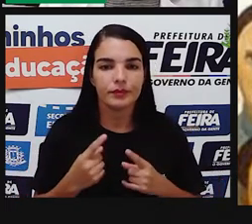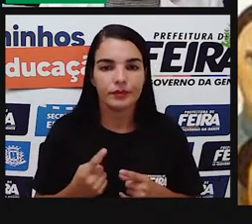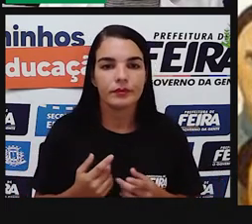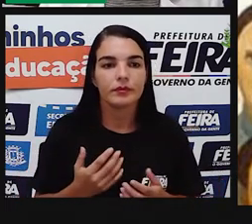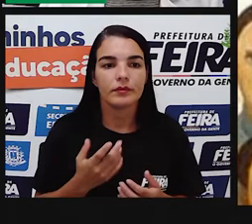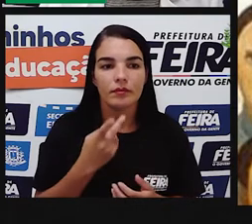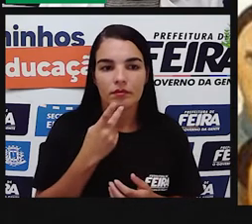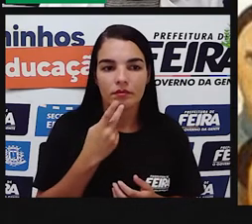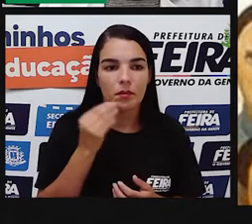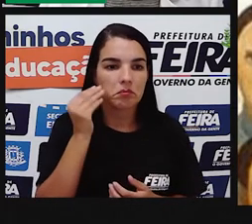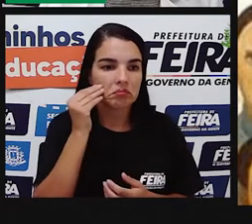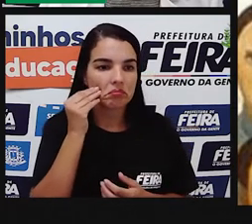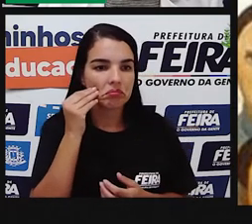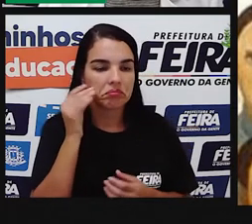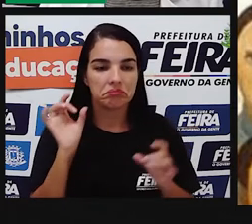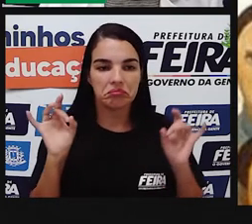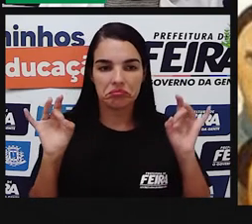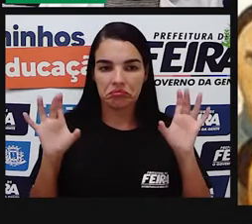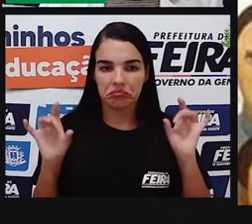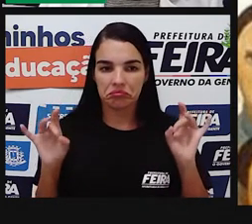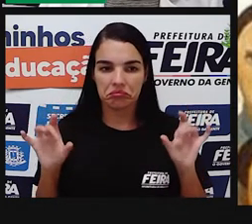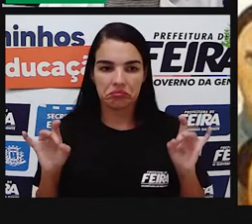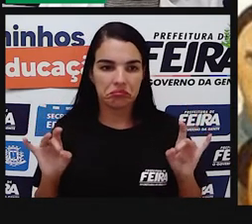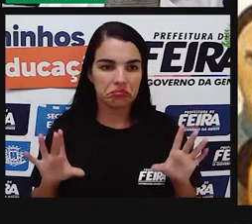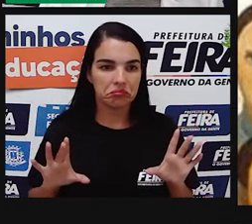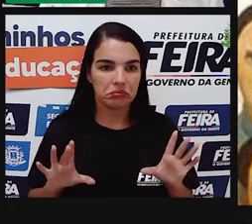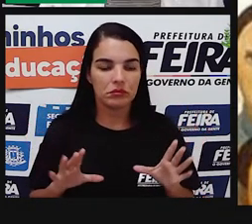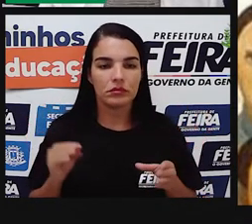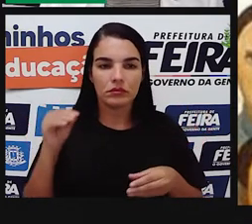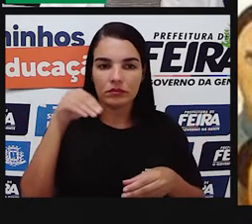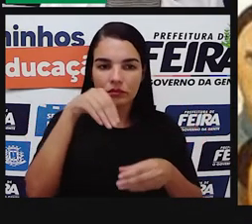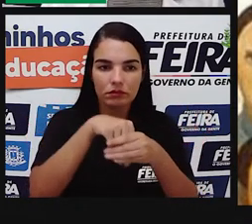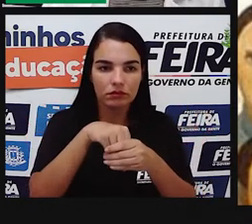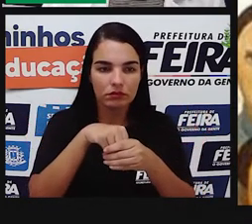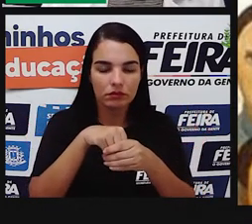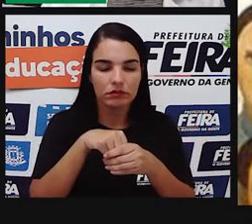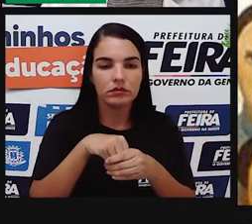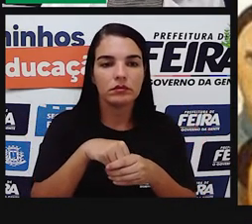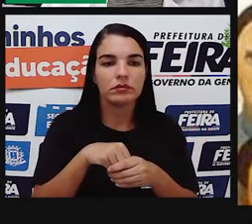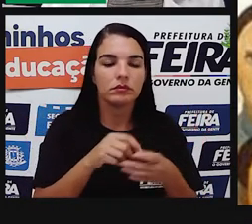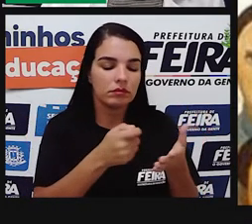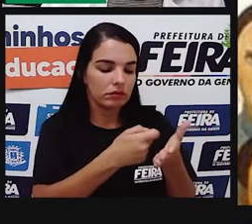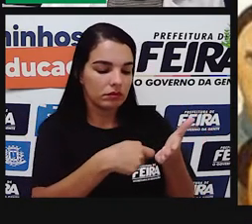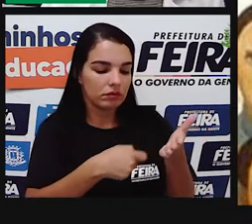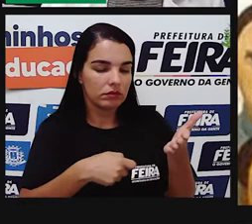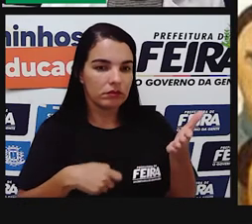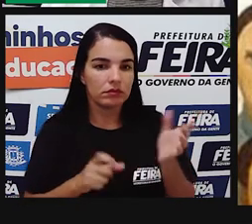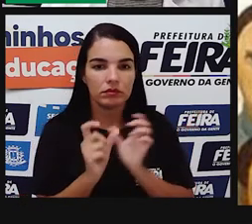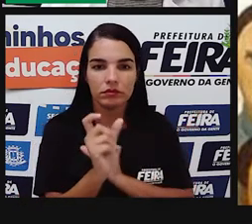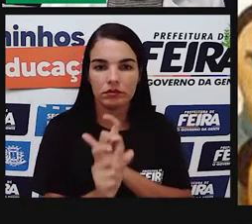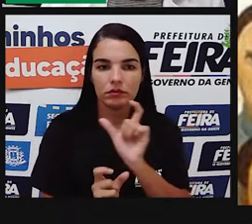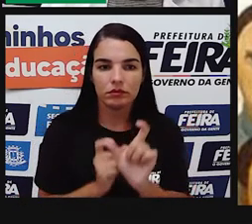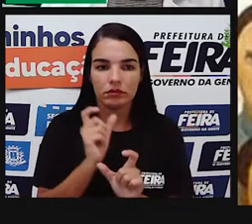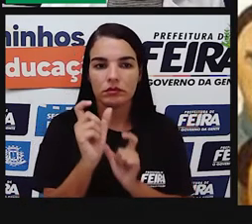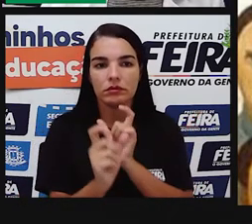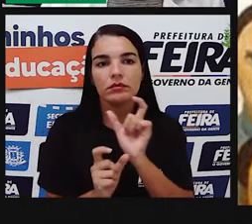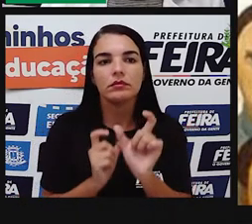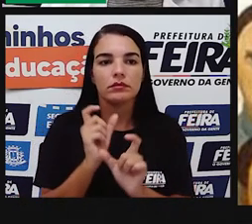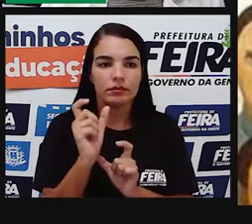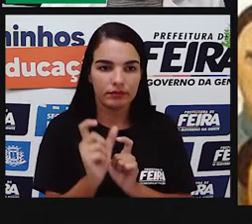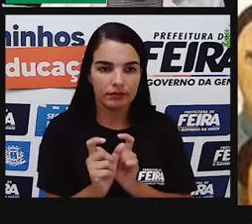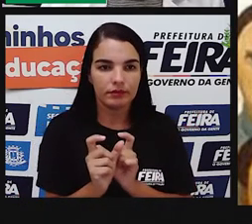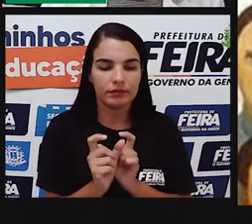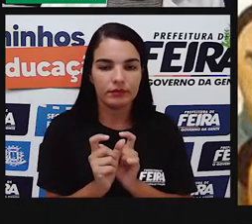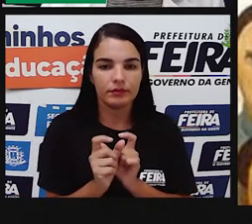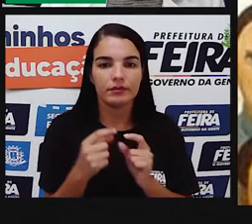mais padronizada, mais padrão, dentro das normas padrão. As normas de escrita que se exige, né,